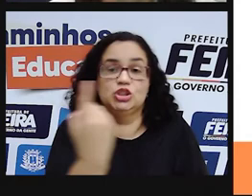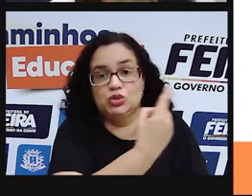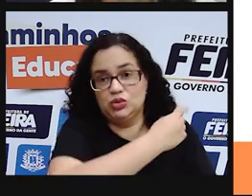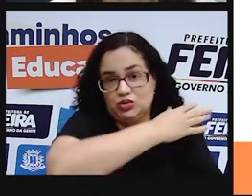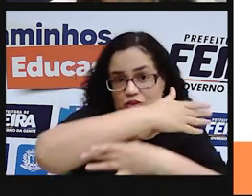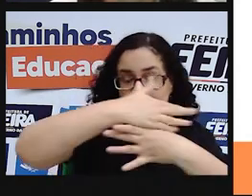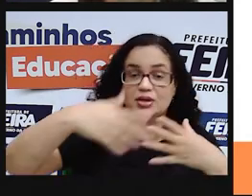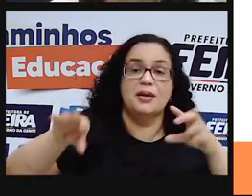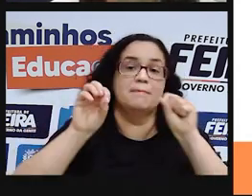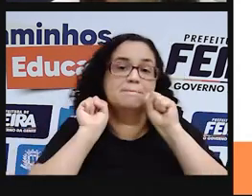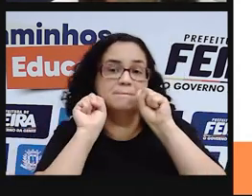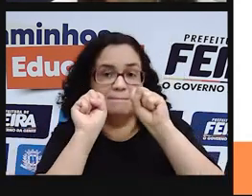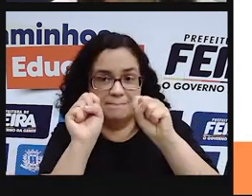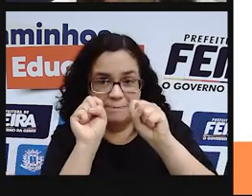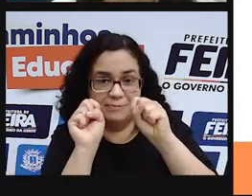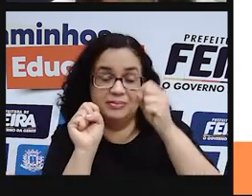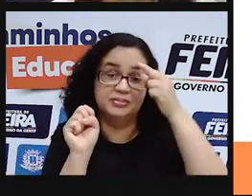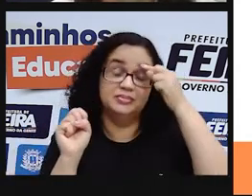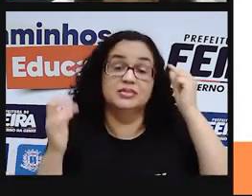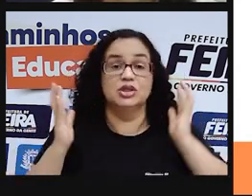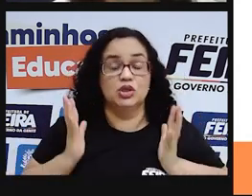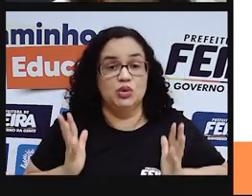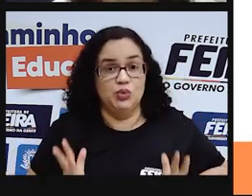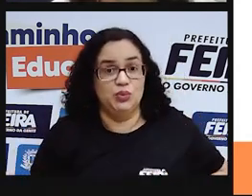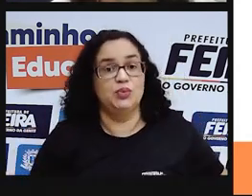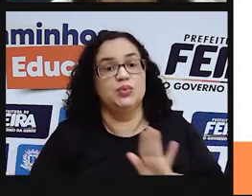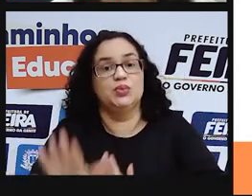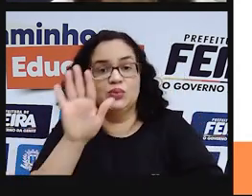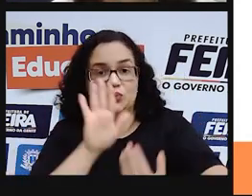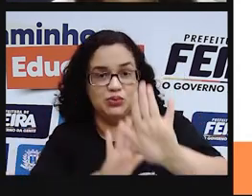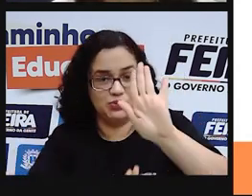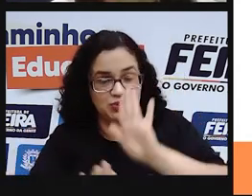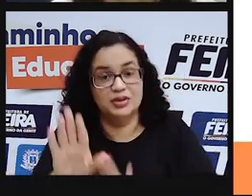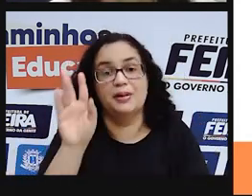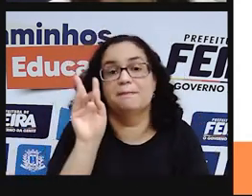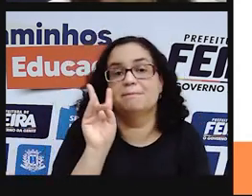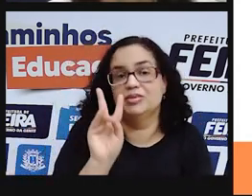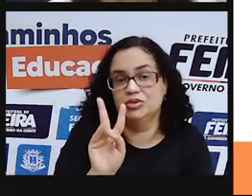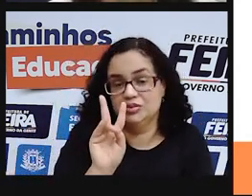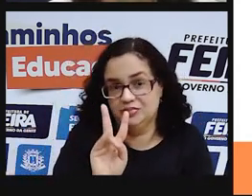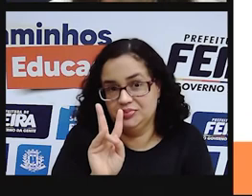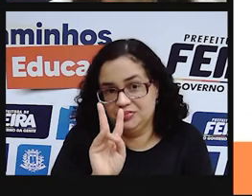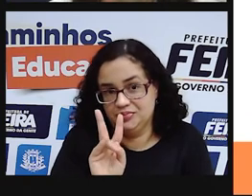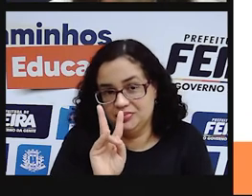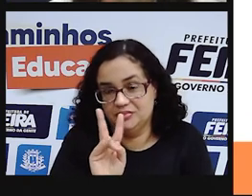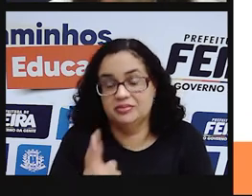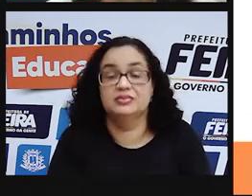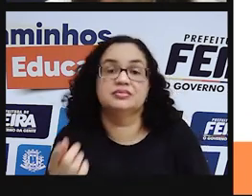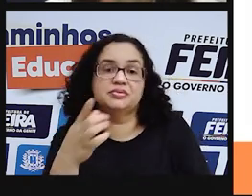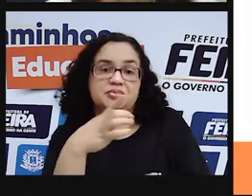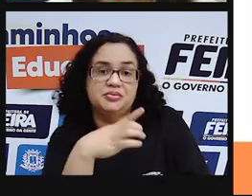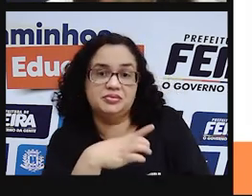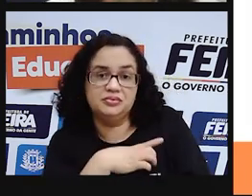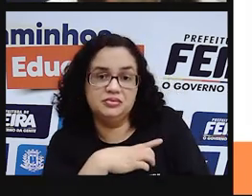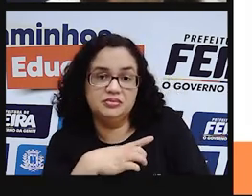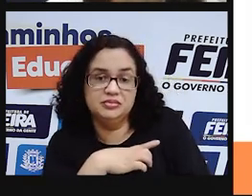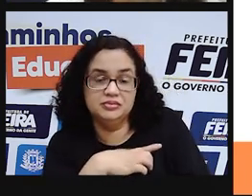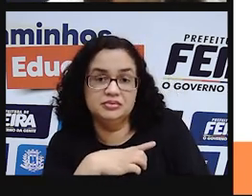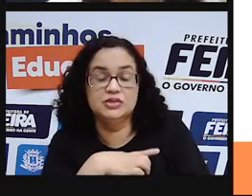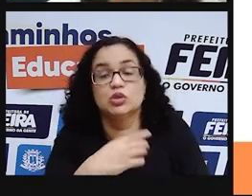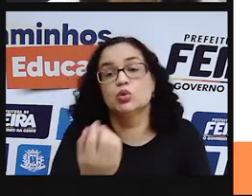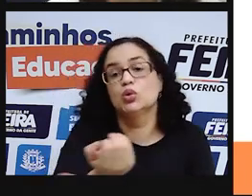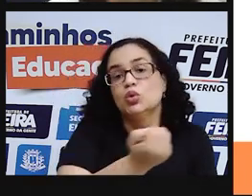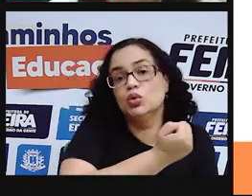é que possa ser revitalizado possa ser cuidado com essa ser protegido e a gente tem assim num grande